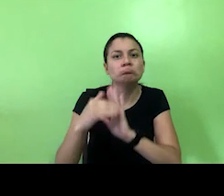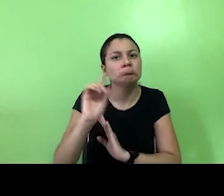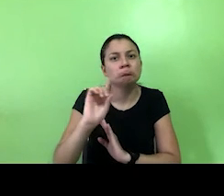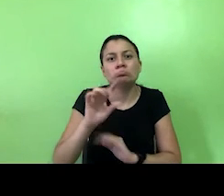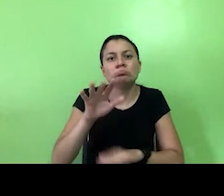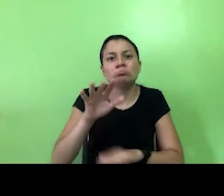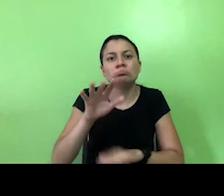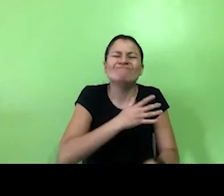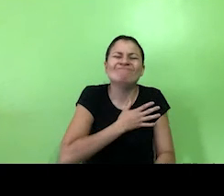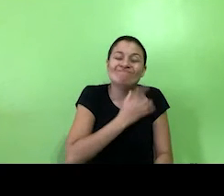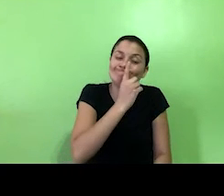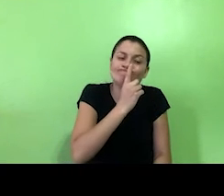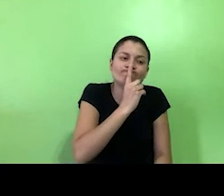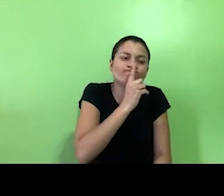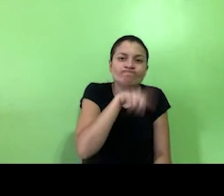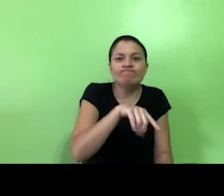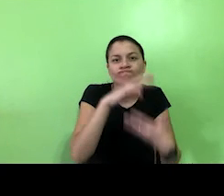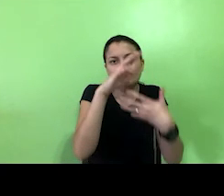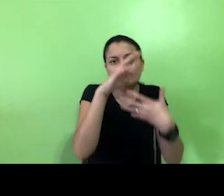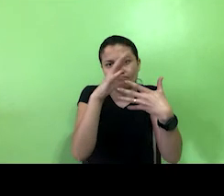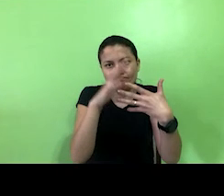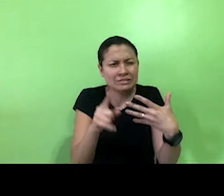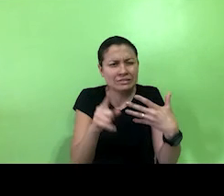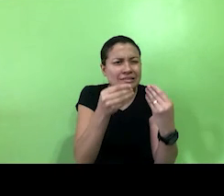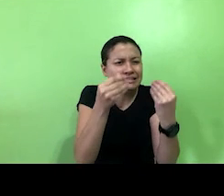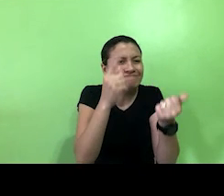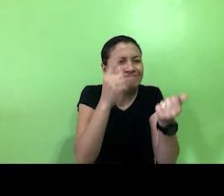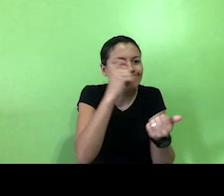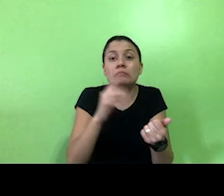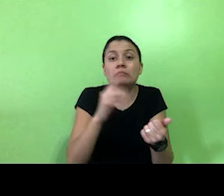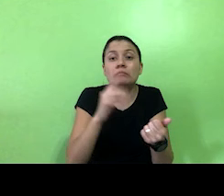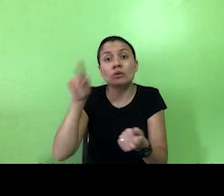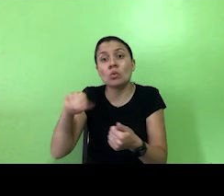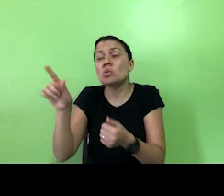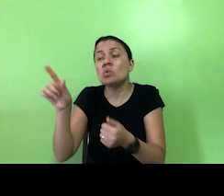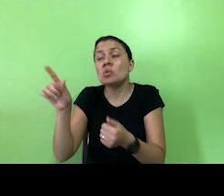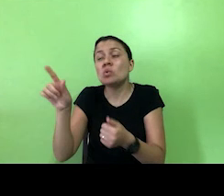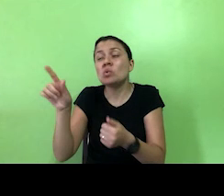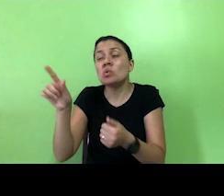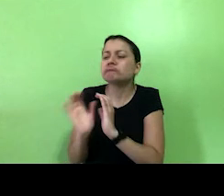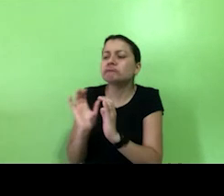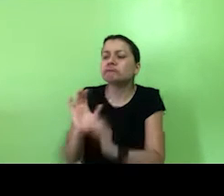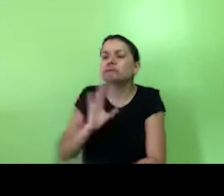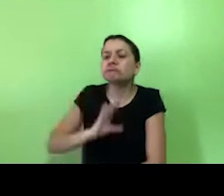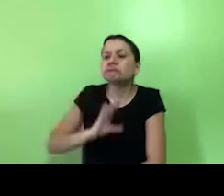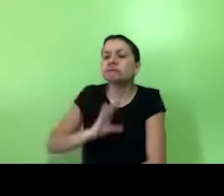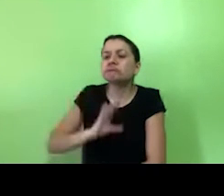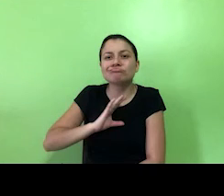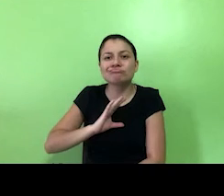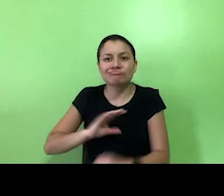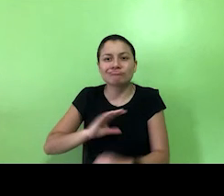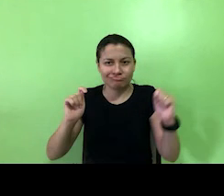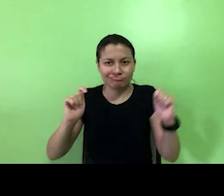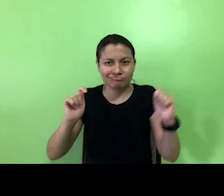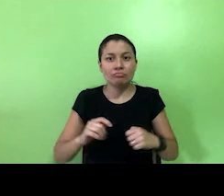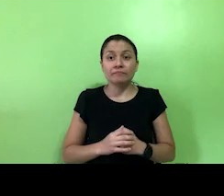situações mais complexas ou sensíveis, mas ele prefere se comunicar em português em situações mais simples. Então, isso vem até de